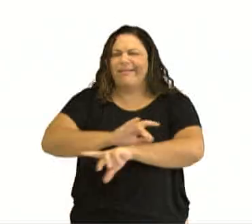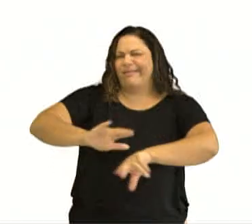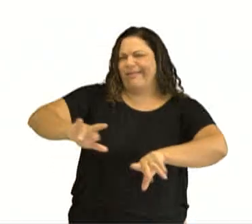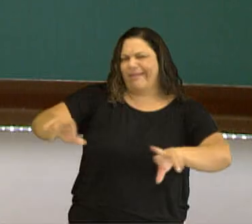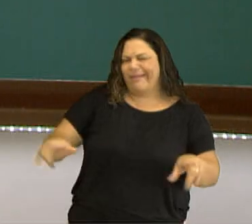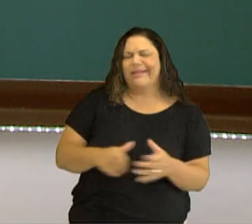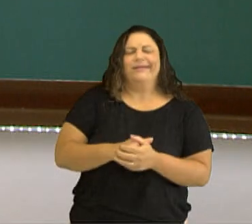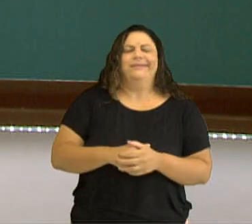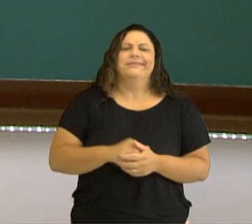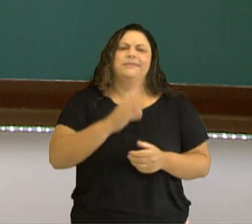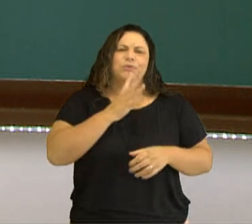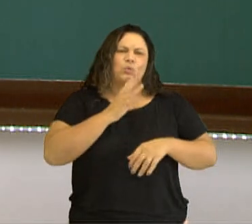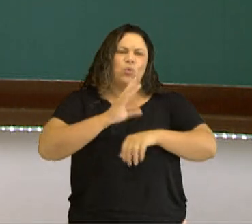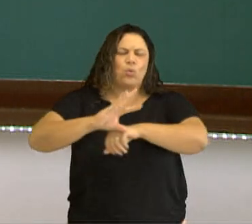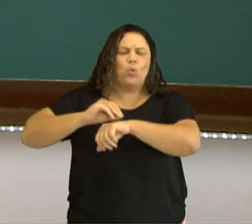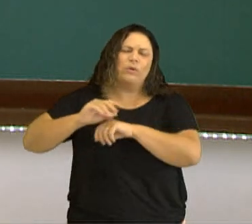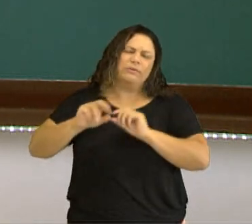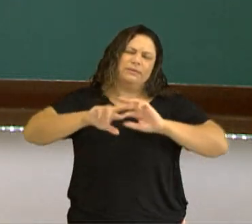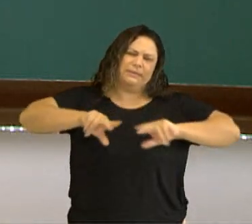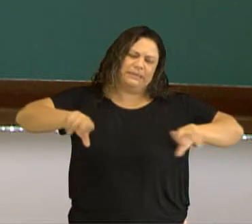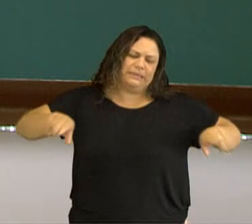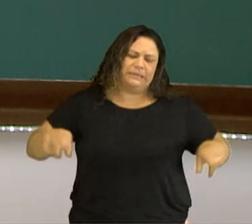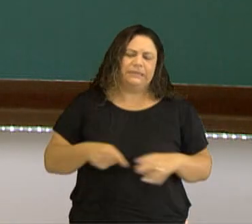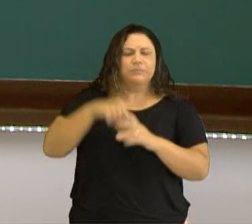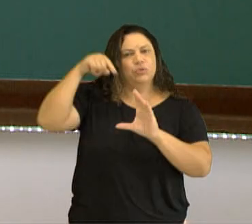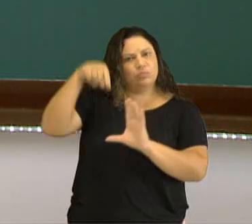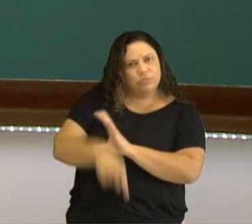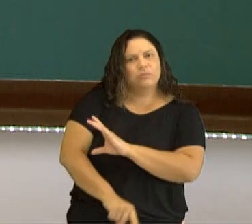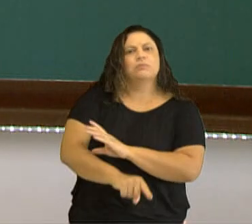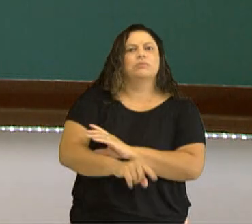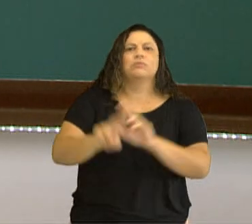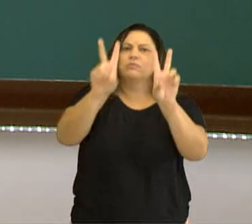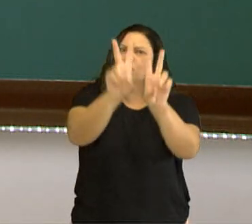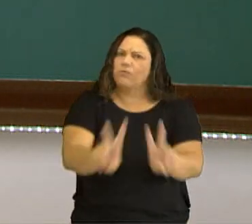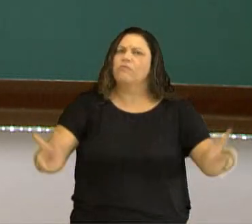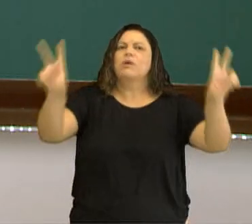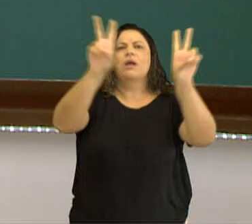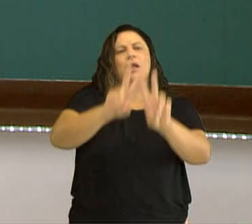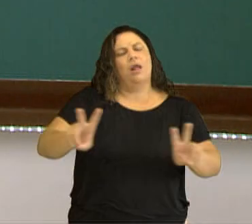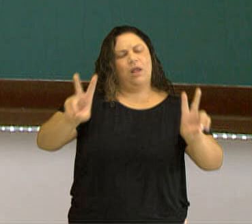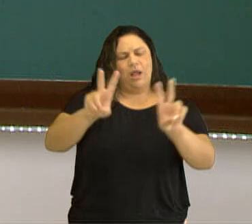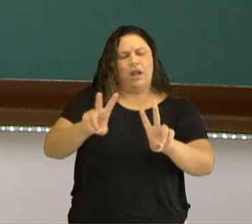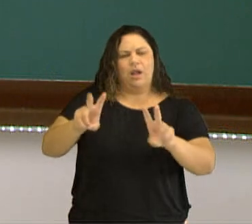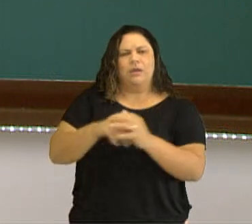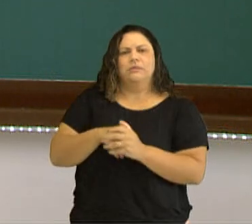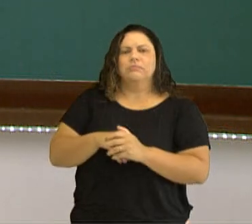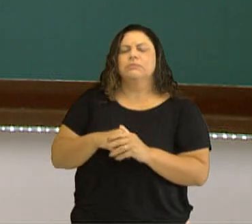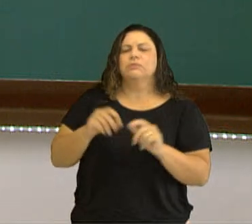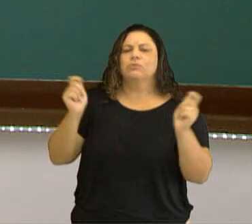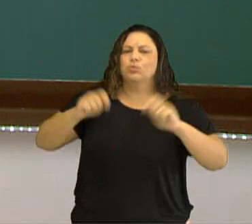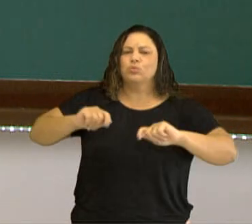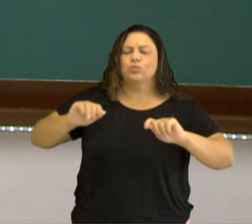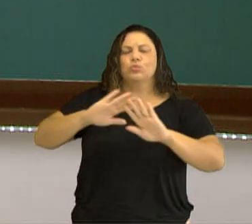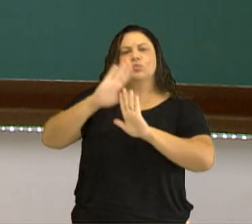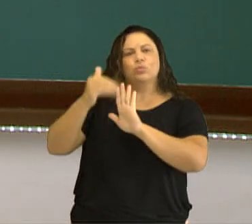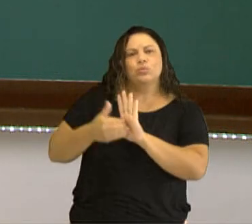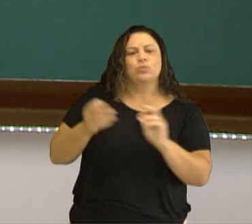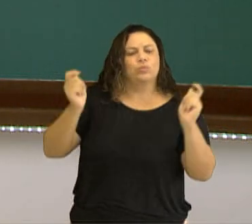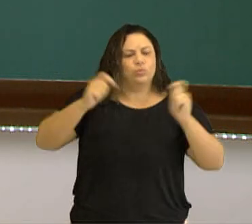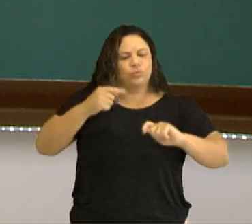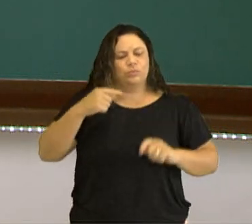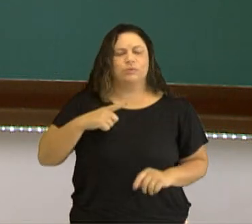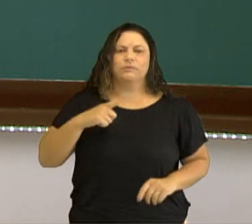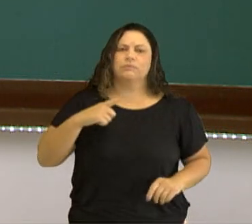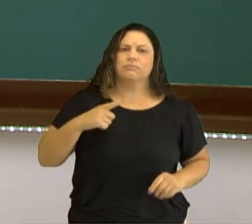ser estudados e a gente precisa valorizar esses saberes, esses conhecimentos dos povos que aqui habitavam. Então,